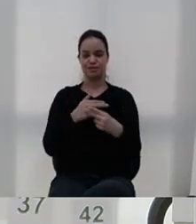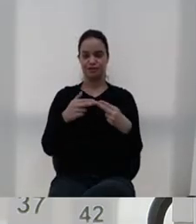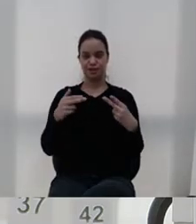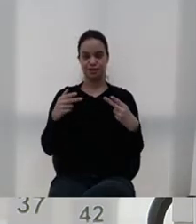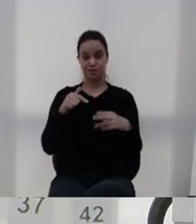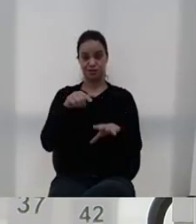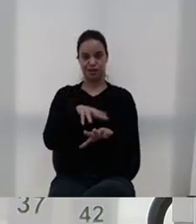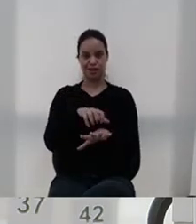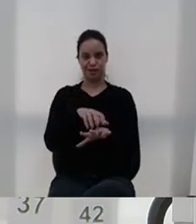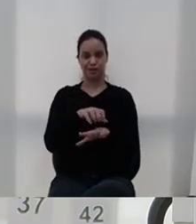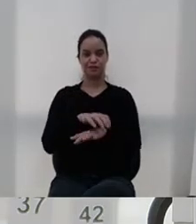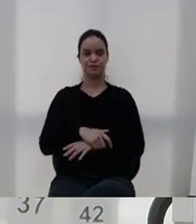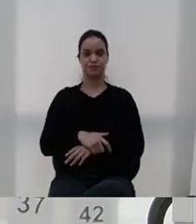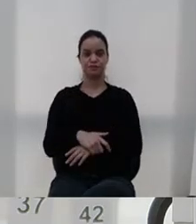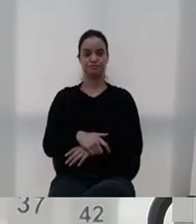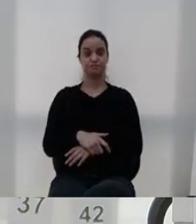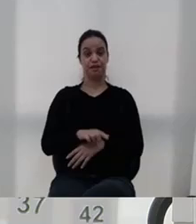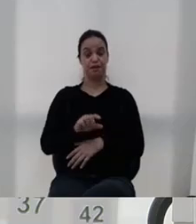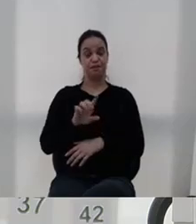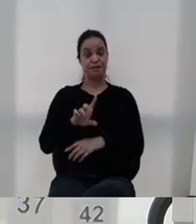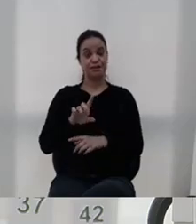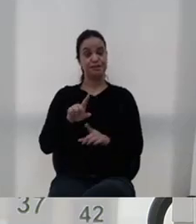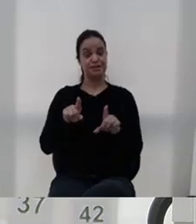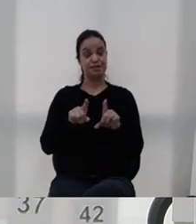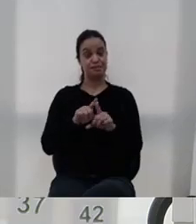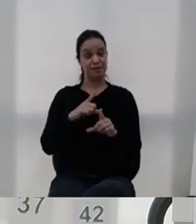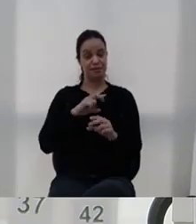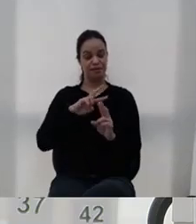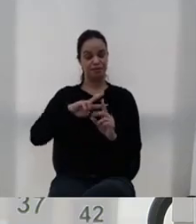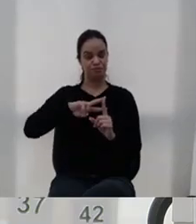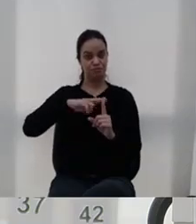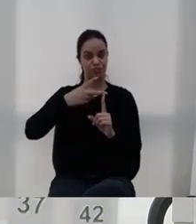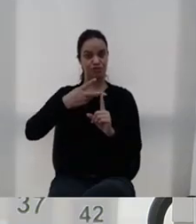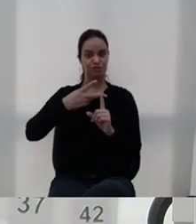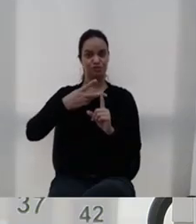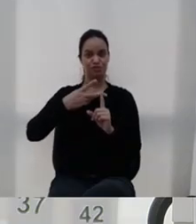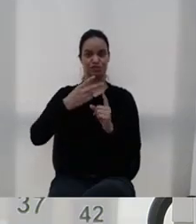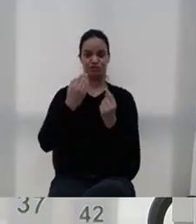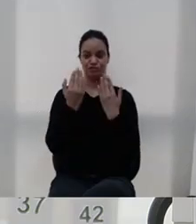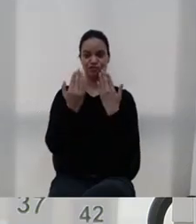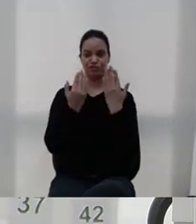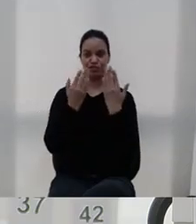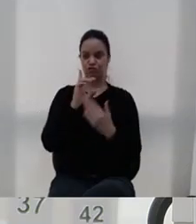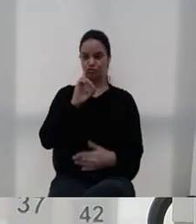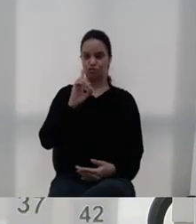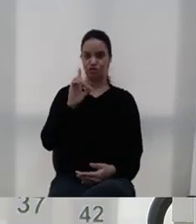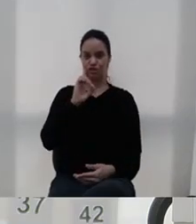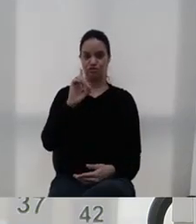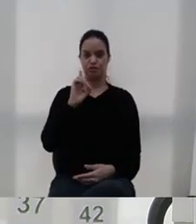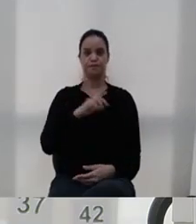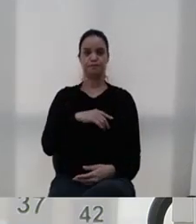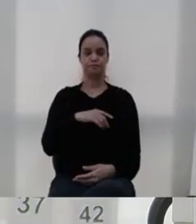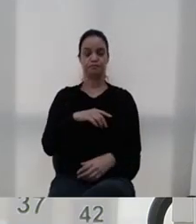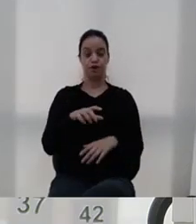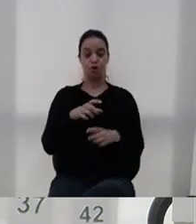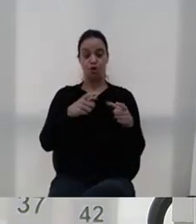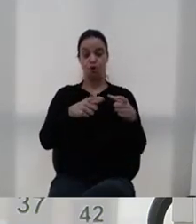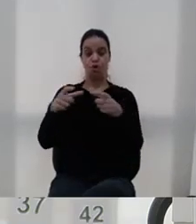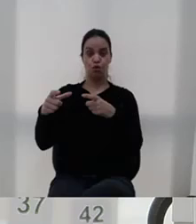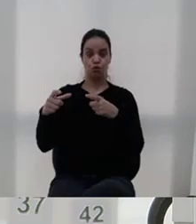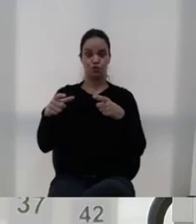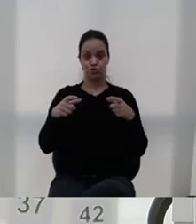unidade. Por outro lado, nós temos um aumento significativo de atendimentos diários. A estrutura física, a estrutura